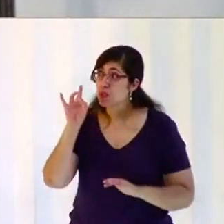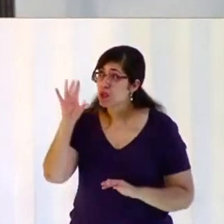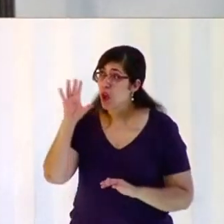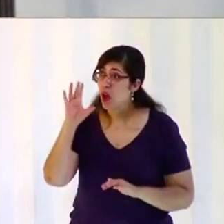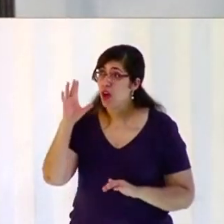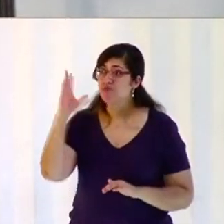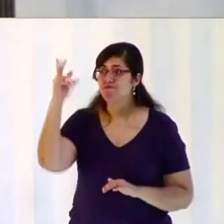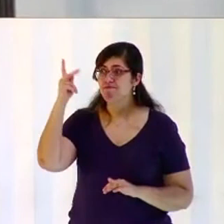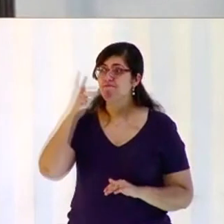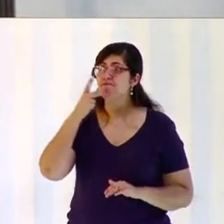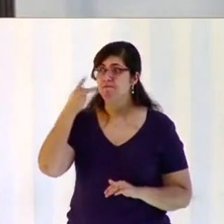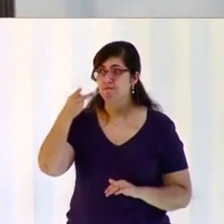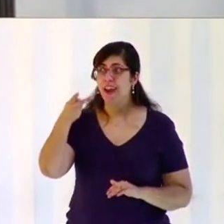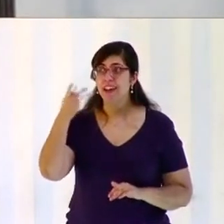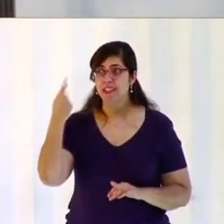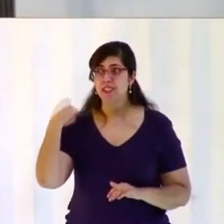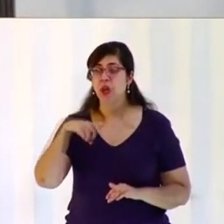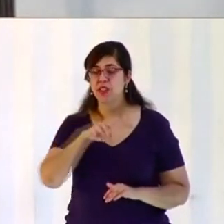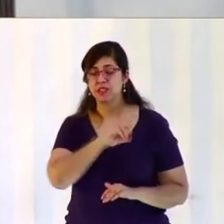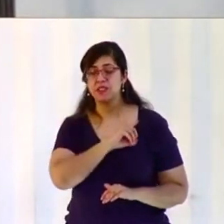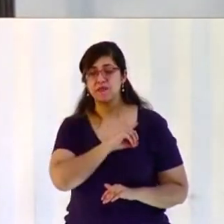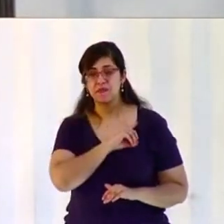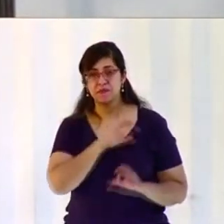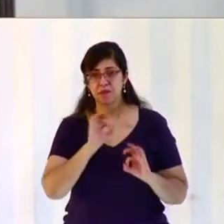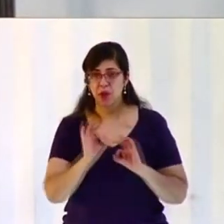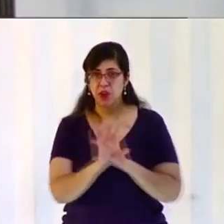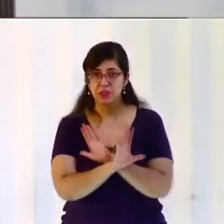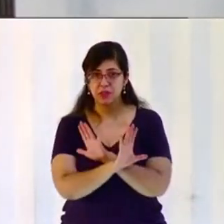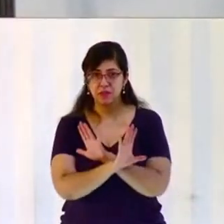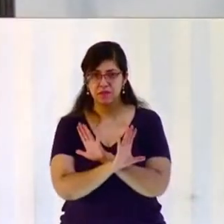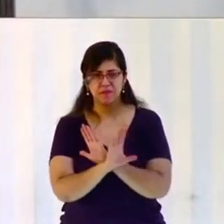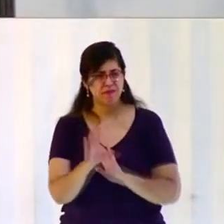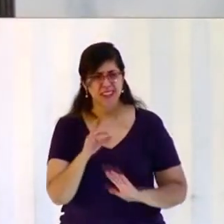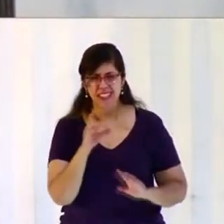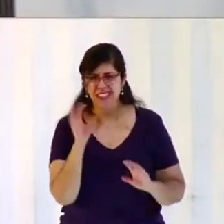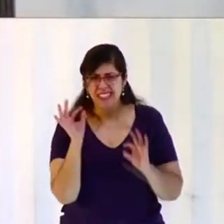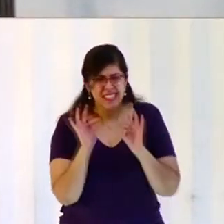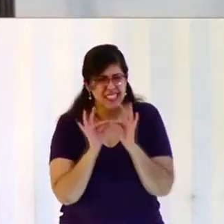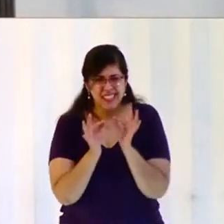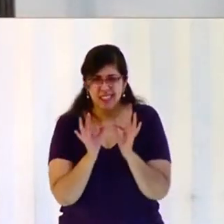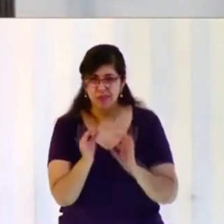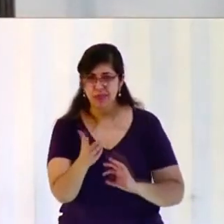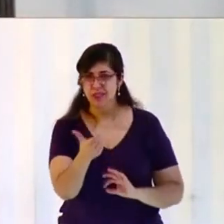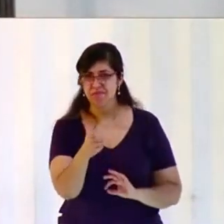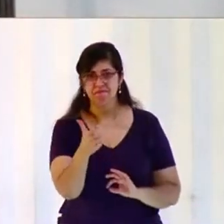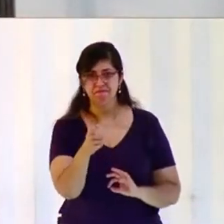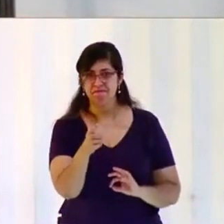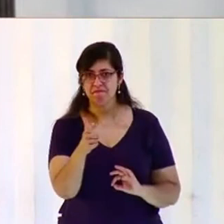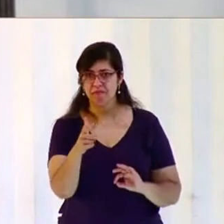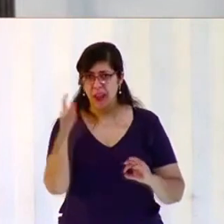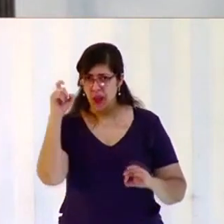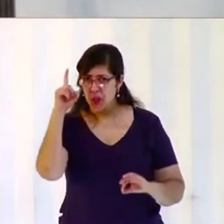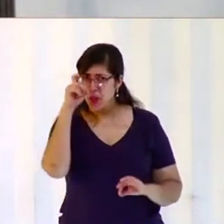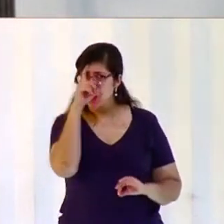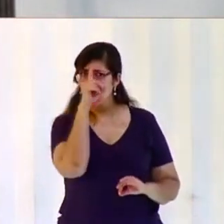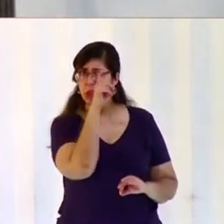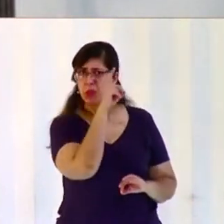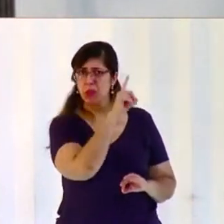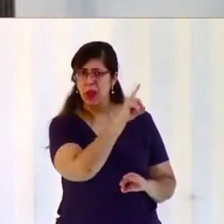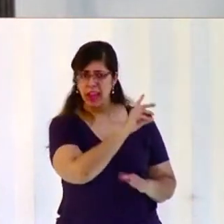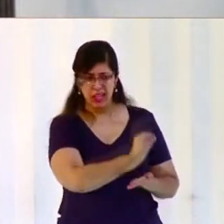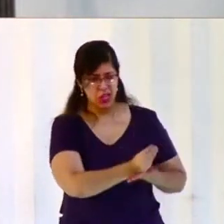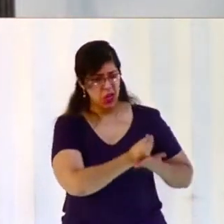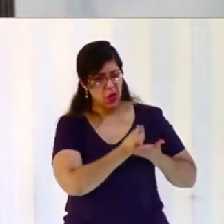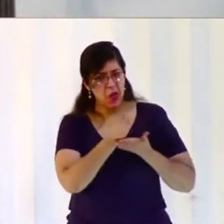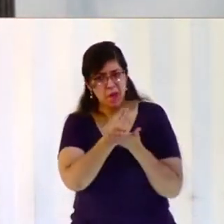palavra. Estar com Jesus não é uma coisa tão simples. Estar com Jesus é entregar a agenda, é dizer: